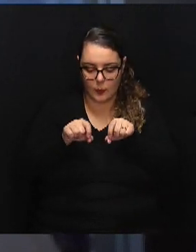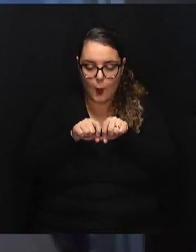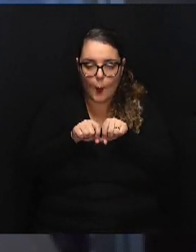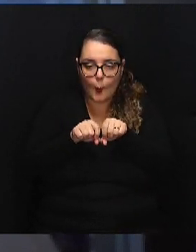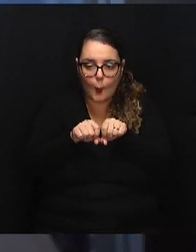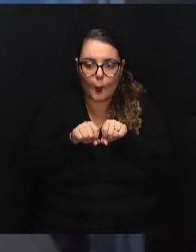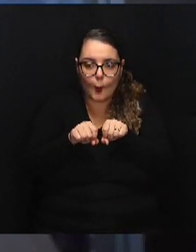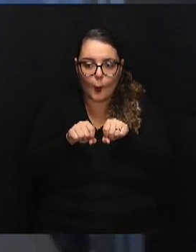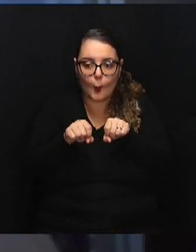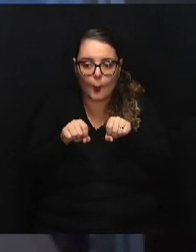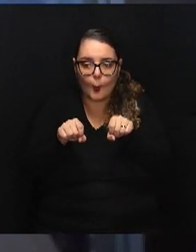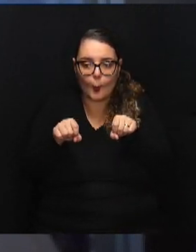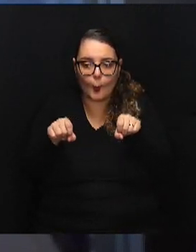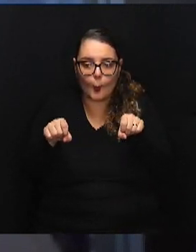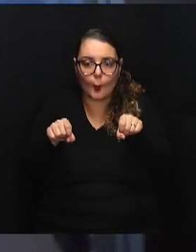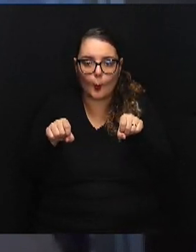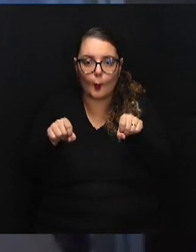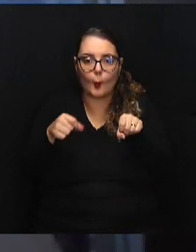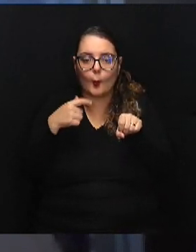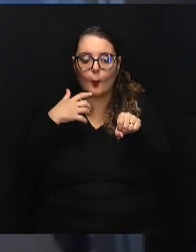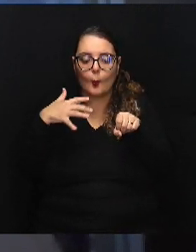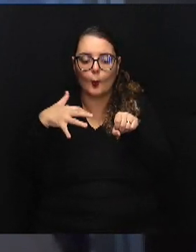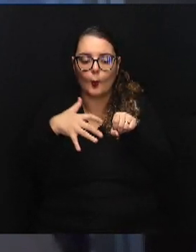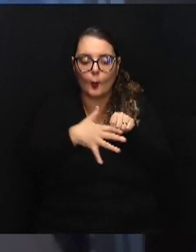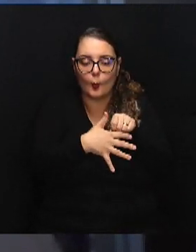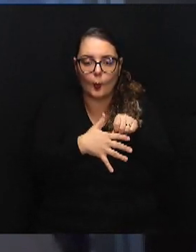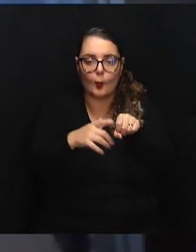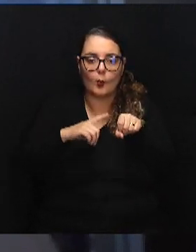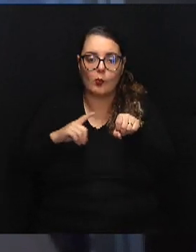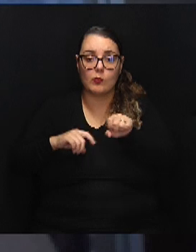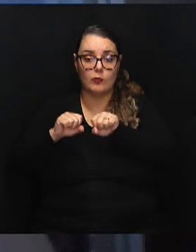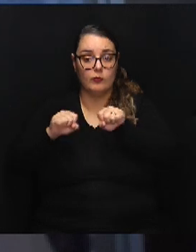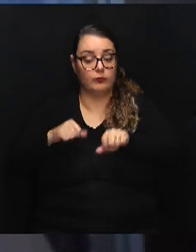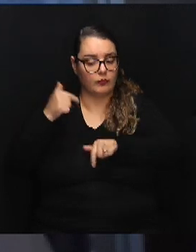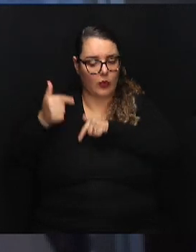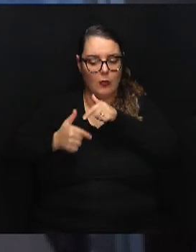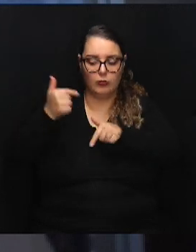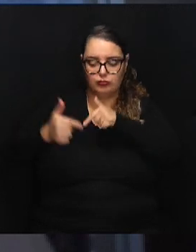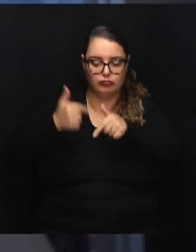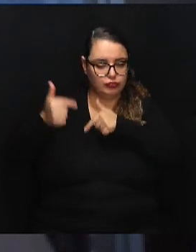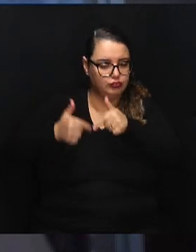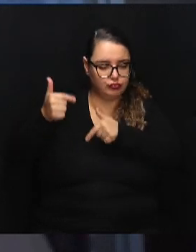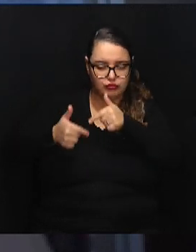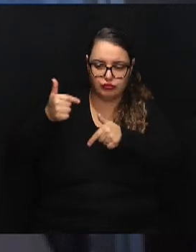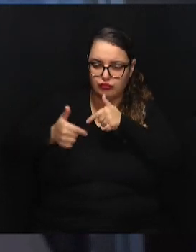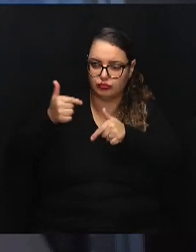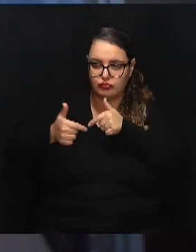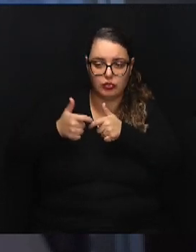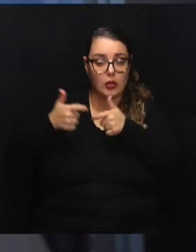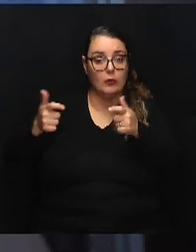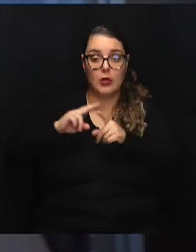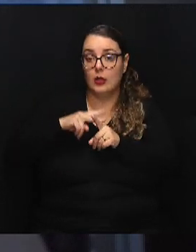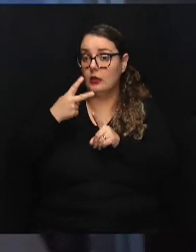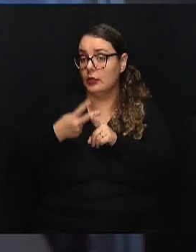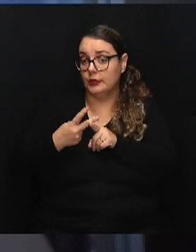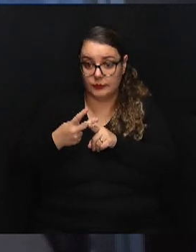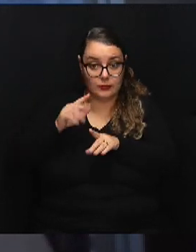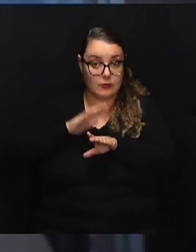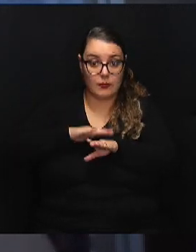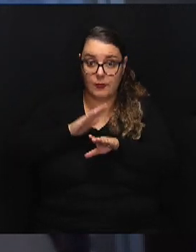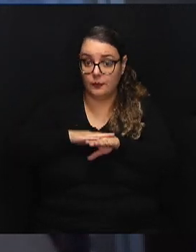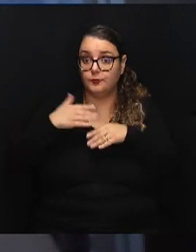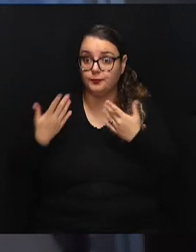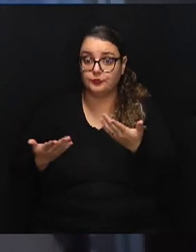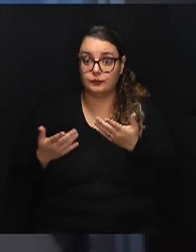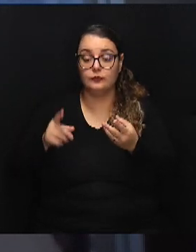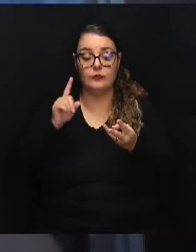estreito para levar sangue, eu tenho um sistema que está trabalhando contra uma quantidade maior de funções,